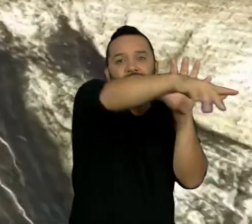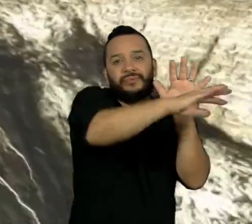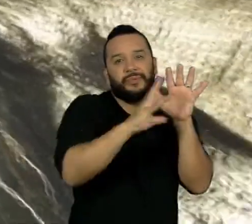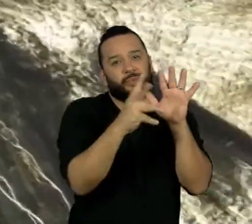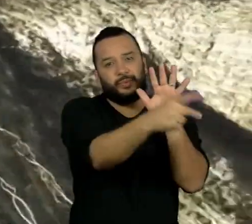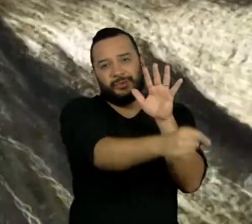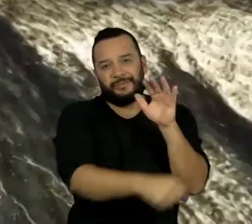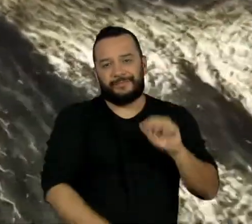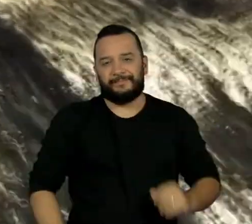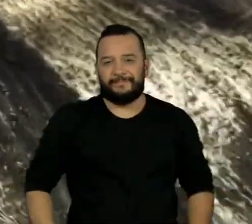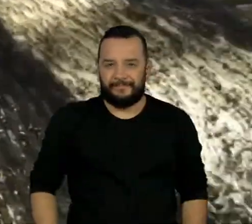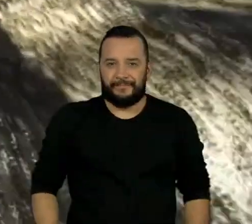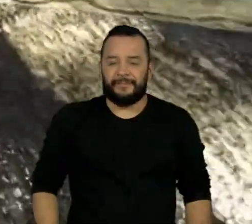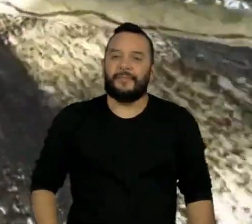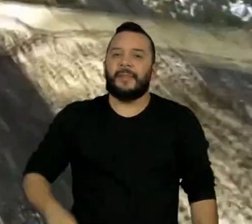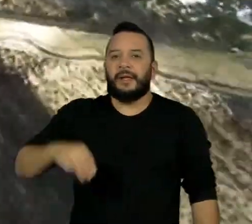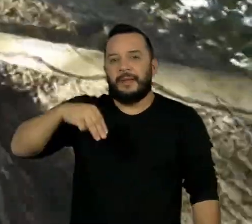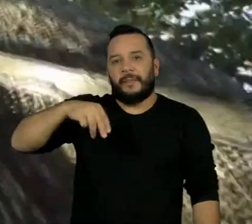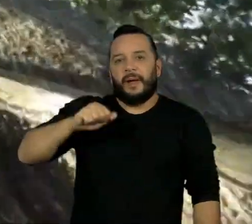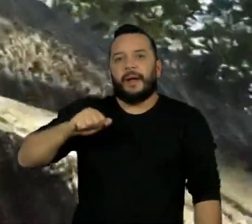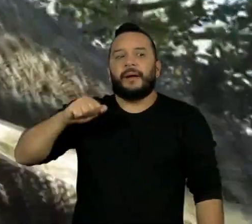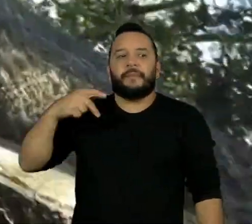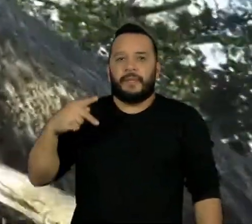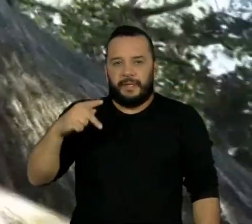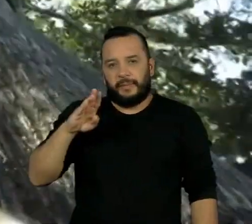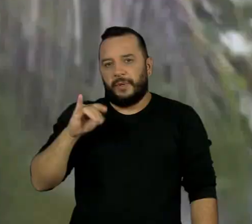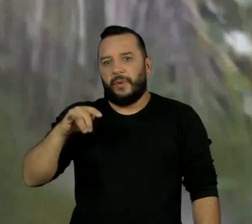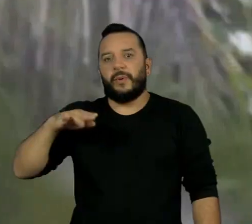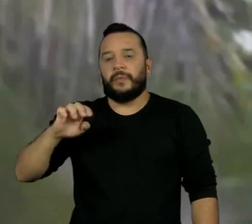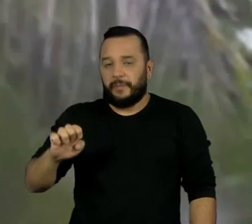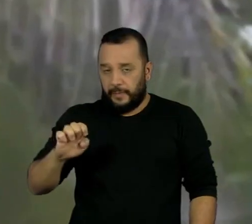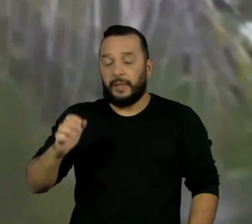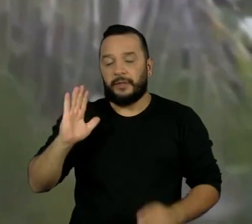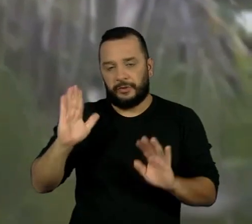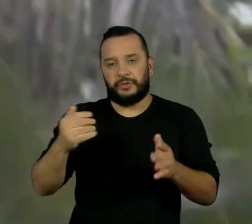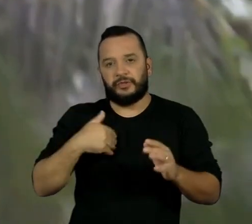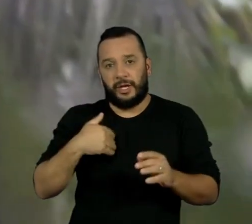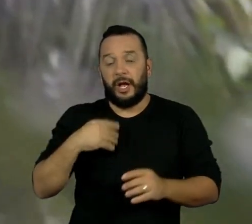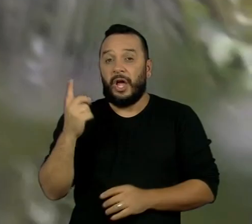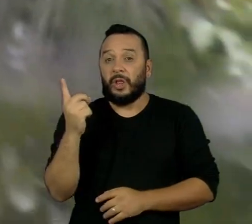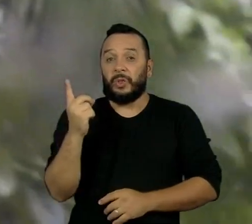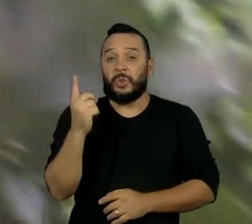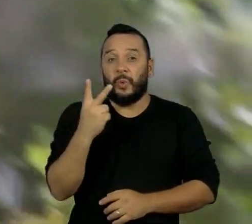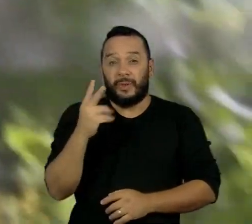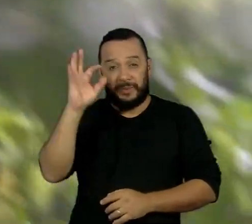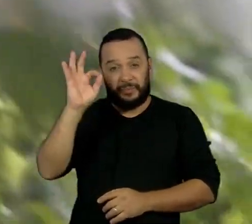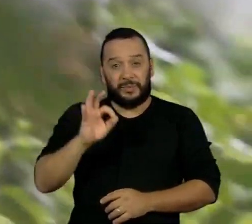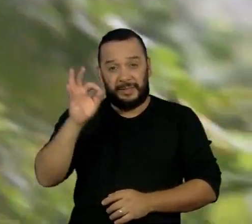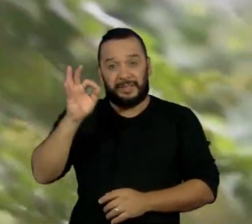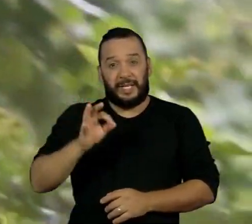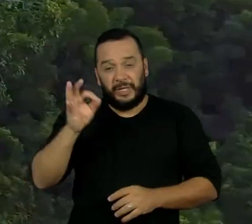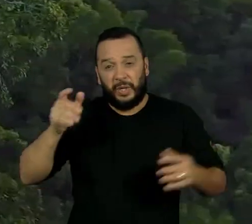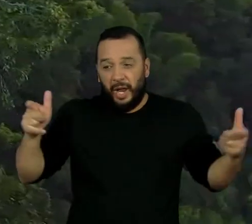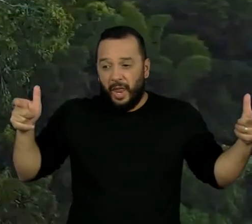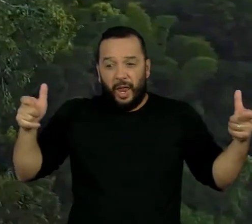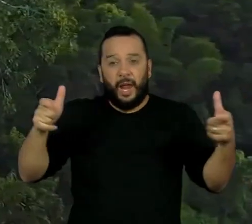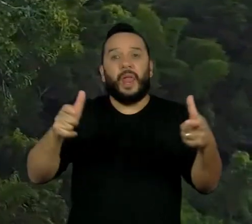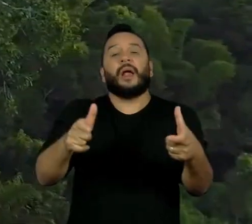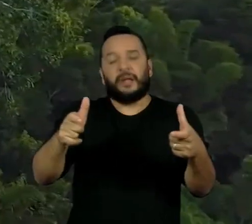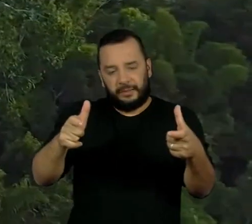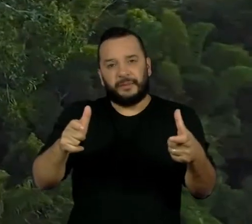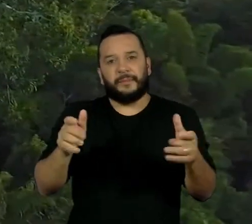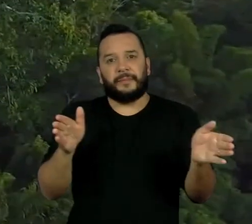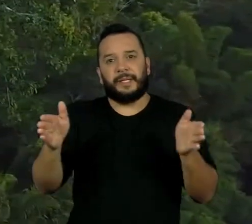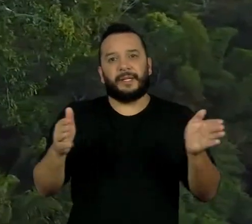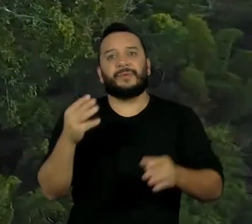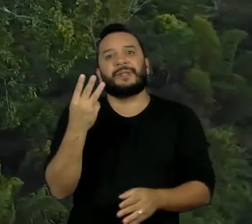Segundo dados do MapBiomas, a Amazônia perdeu 12% de sua área de floresta em 37 anos. Isso significa o